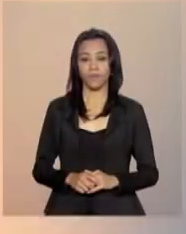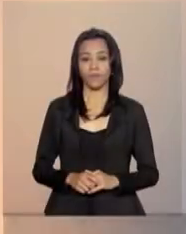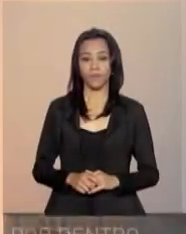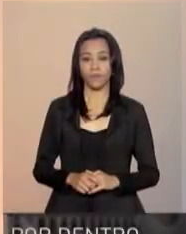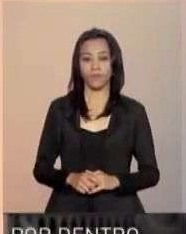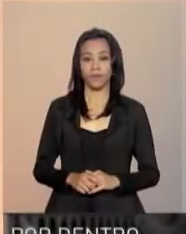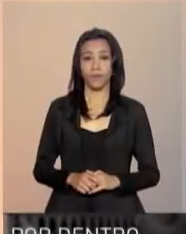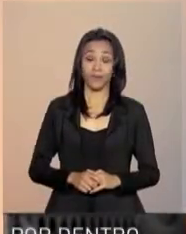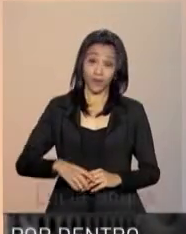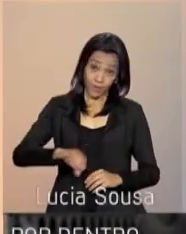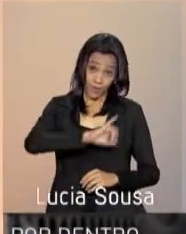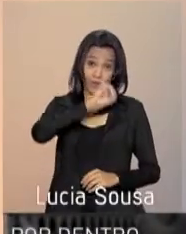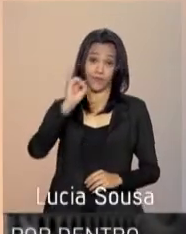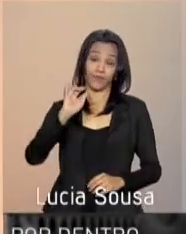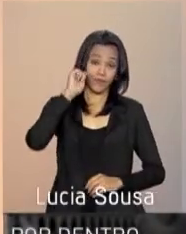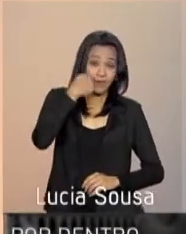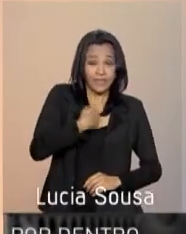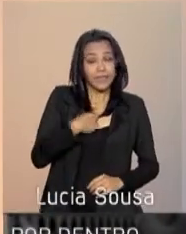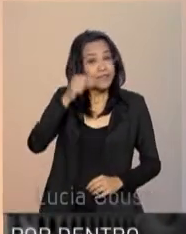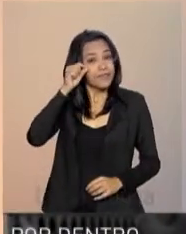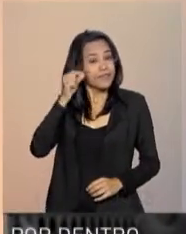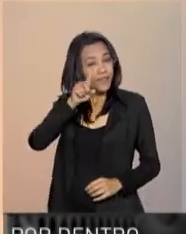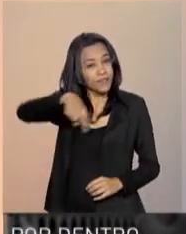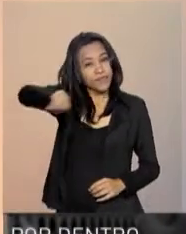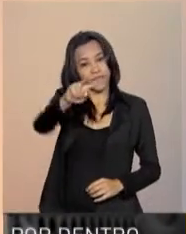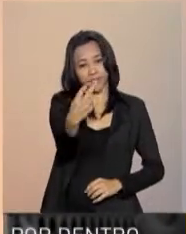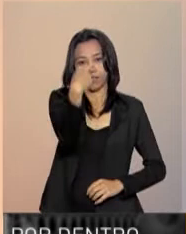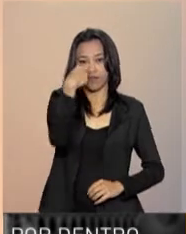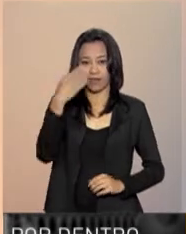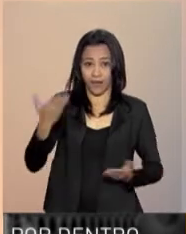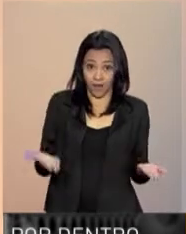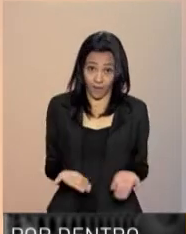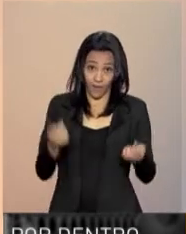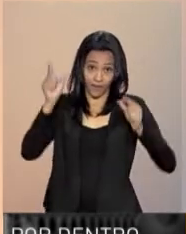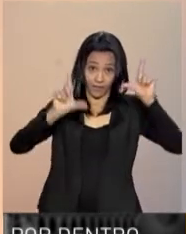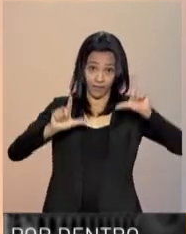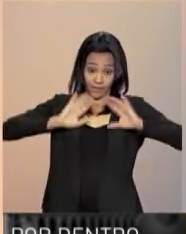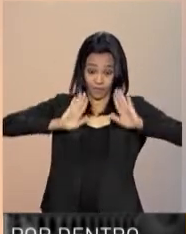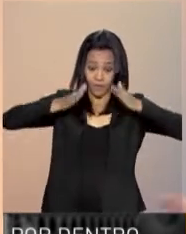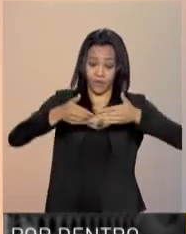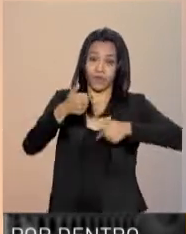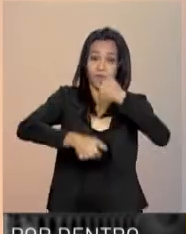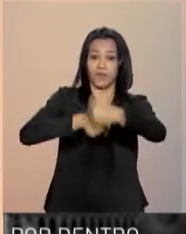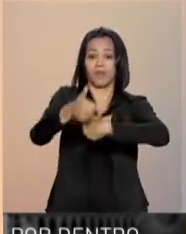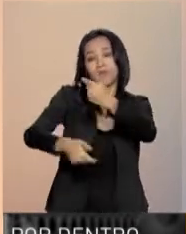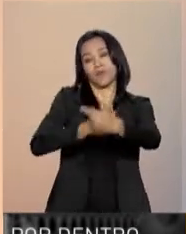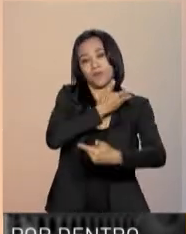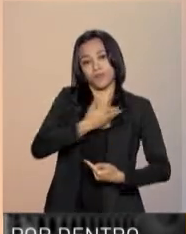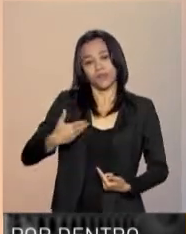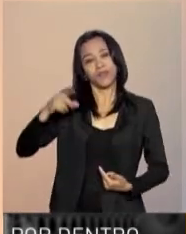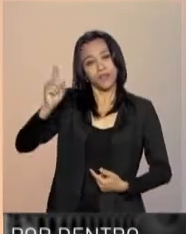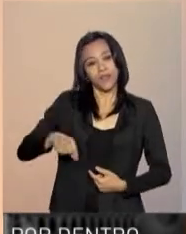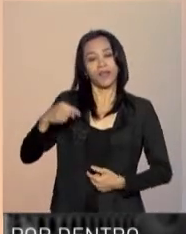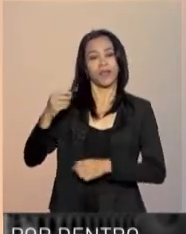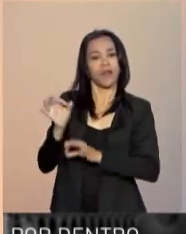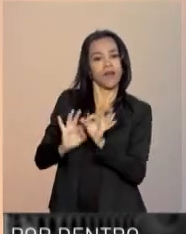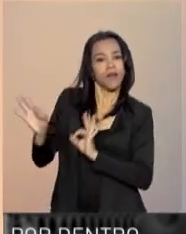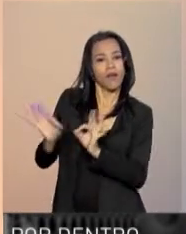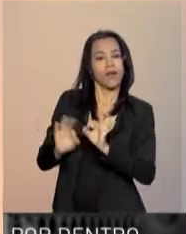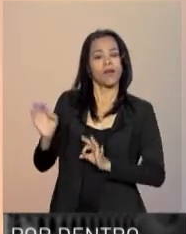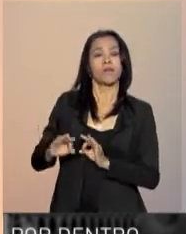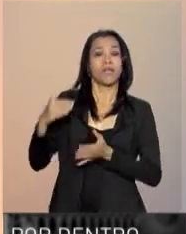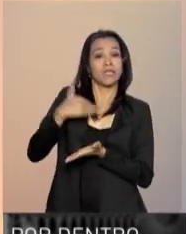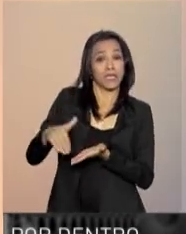olá eu sou o cara vai te acompanhe com a gente a partir de agora o programa por dentro do governo produzido e coordenado pela secretaria de comunicação